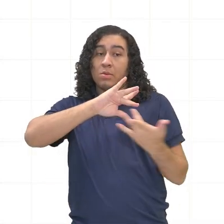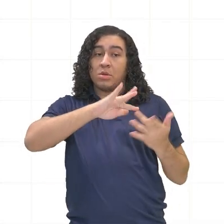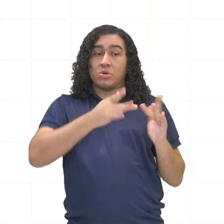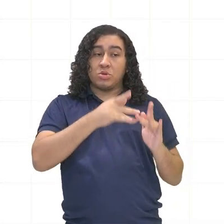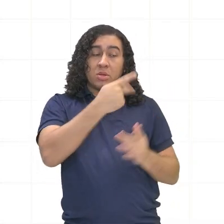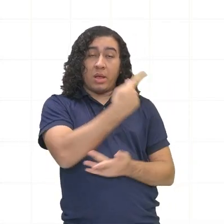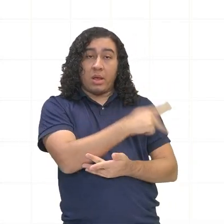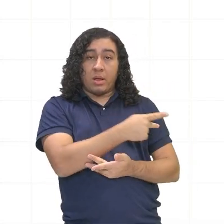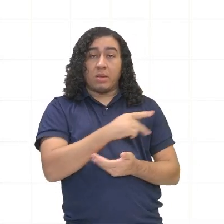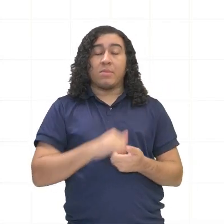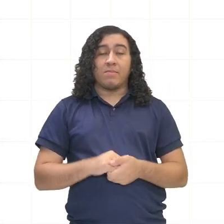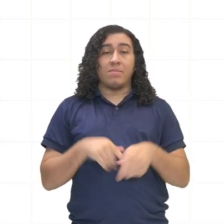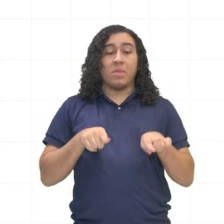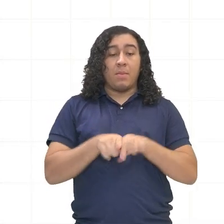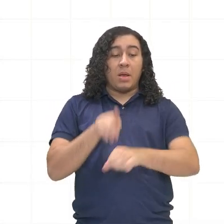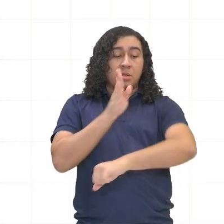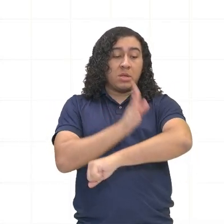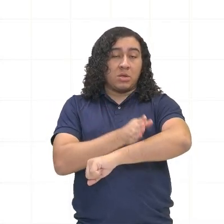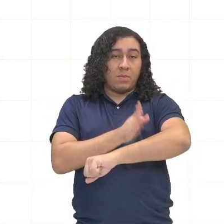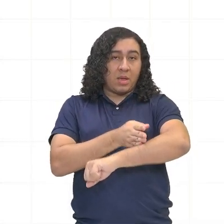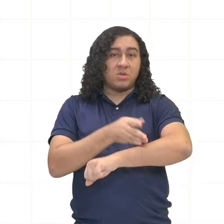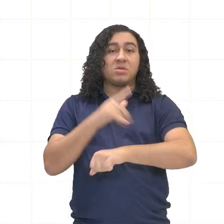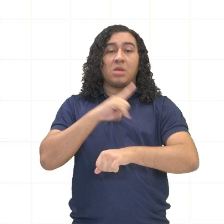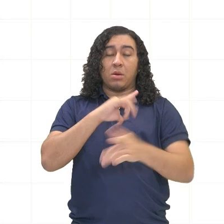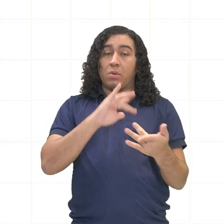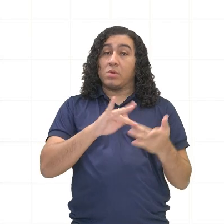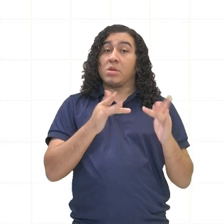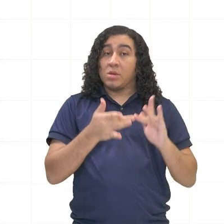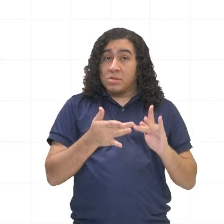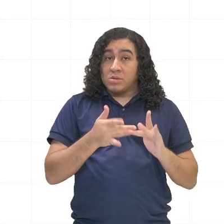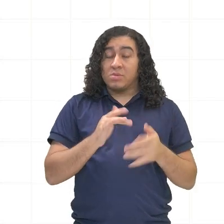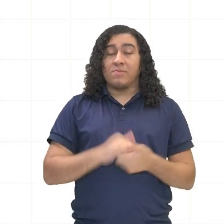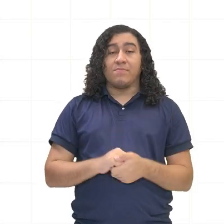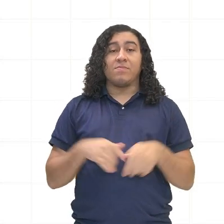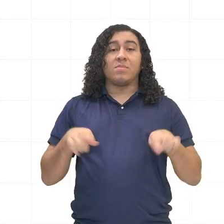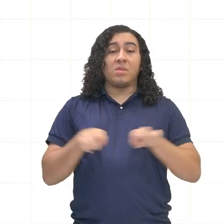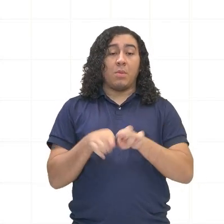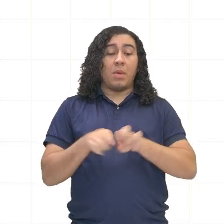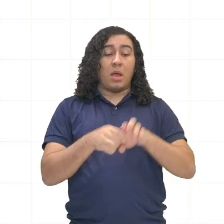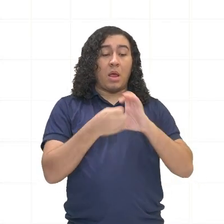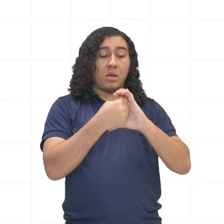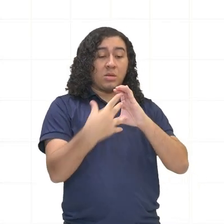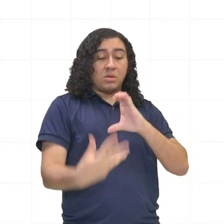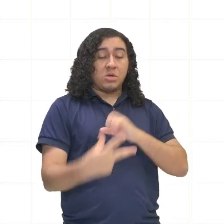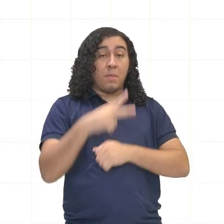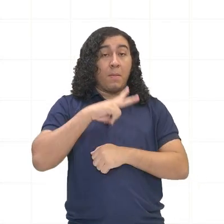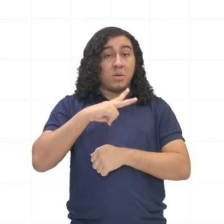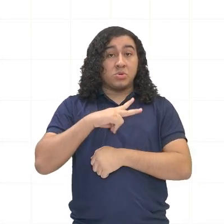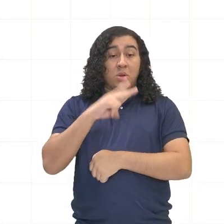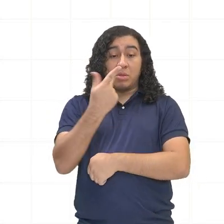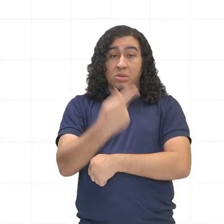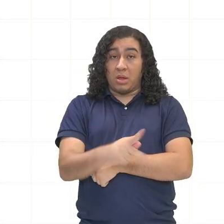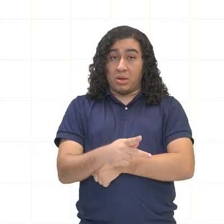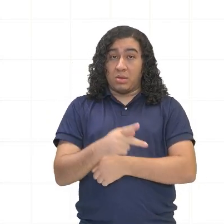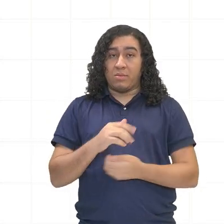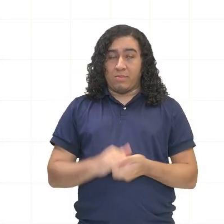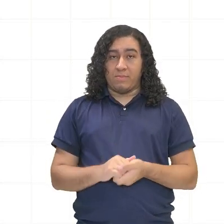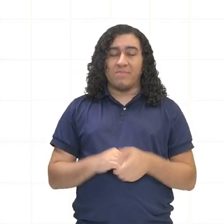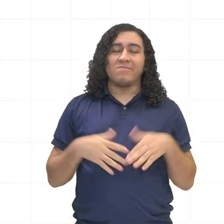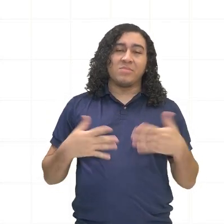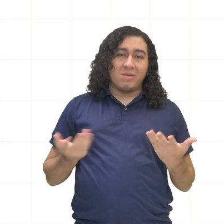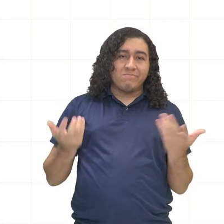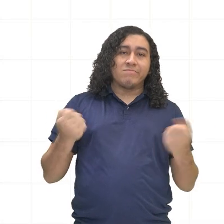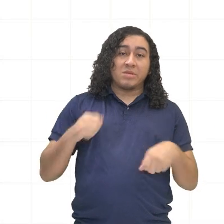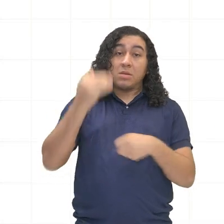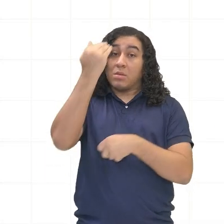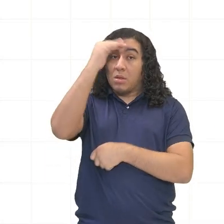Idade Média ou a Antiguidade vai ter o seu contexto, as suas características. Você entende o quão é